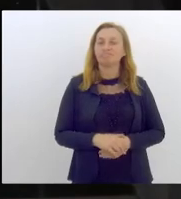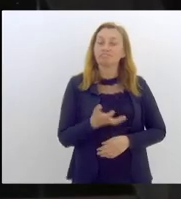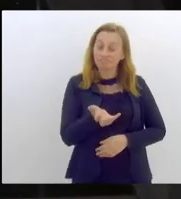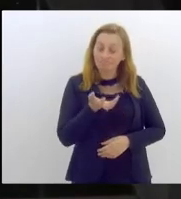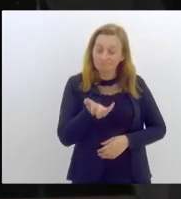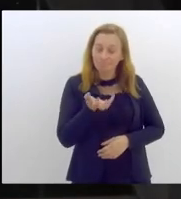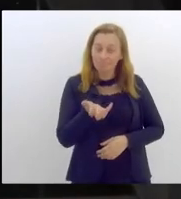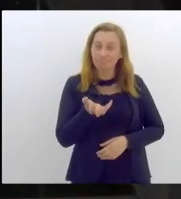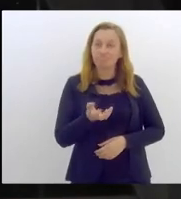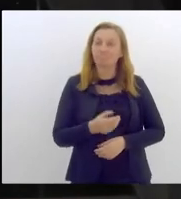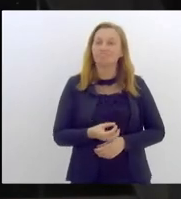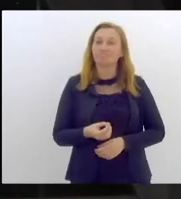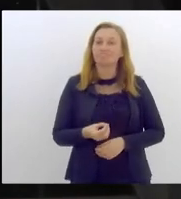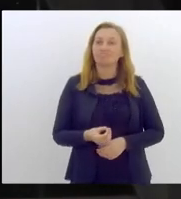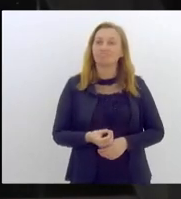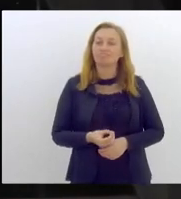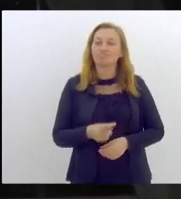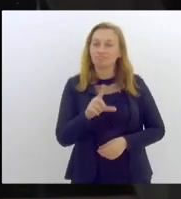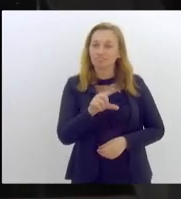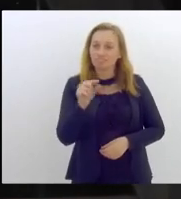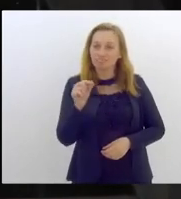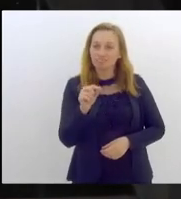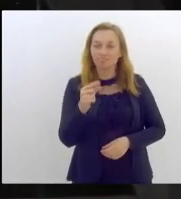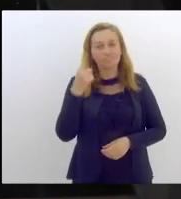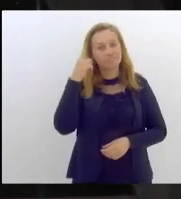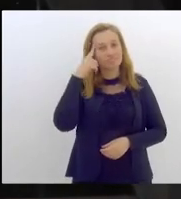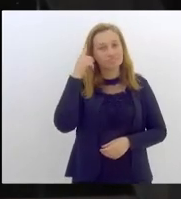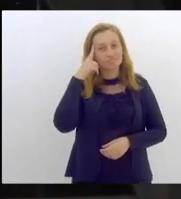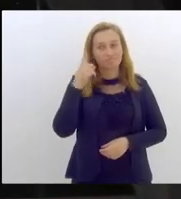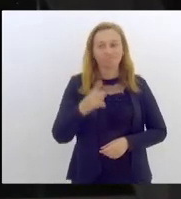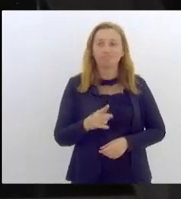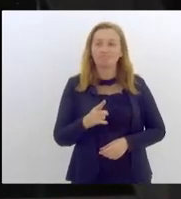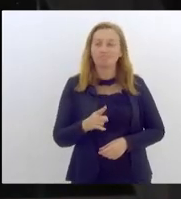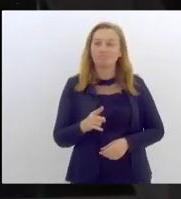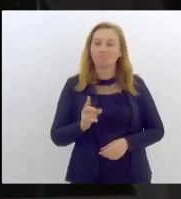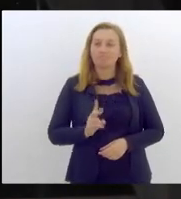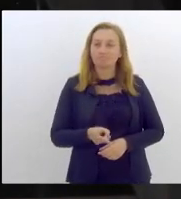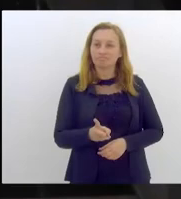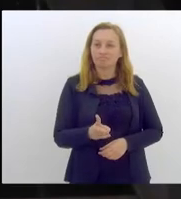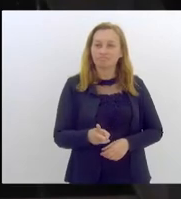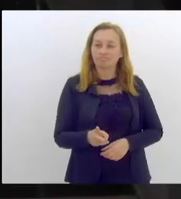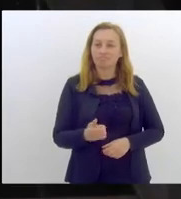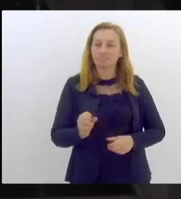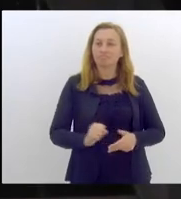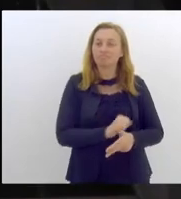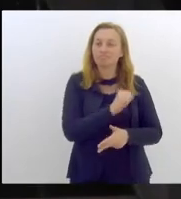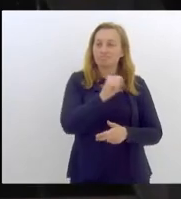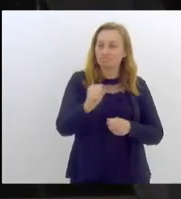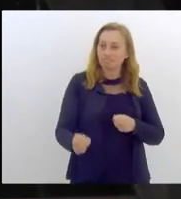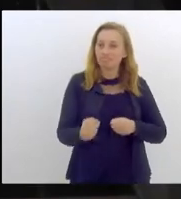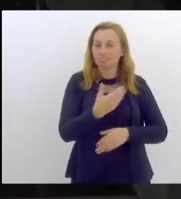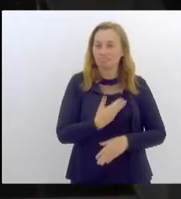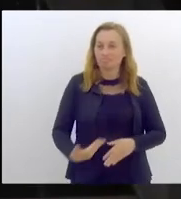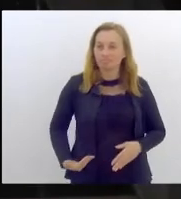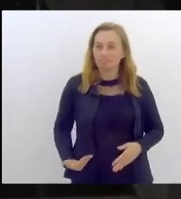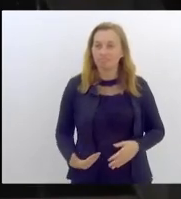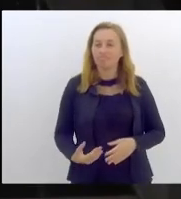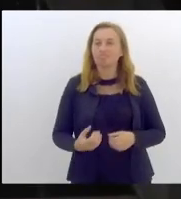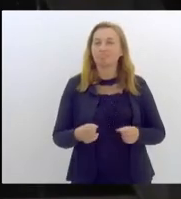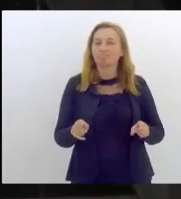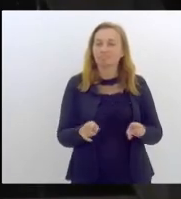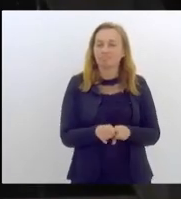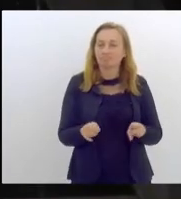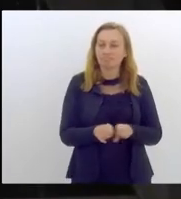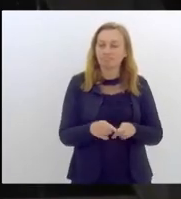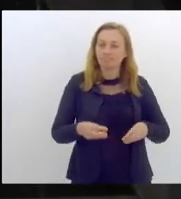que querem optar por uma lógica que seja permanente do poder público se ocupar